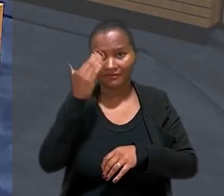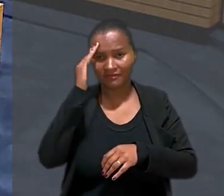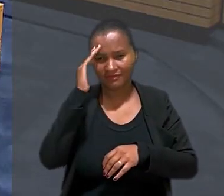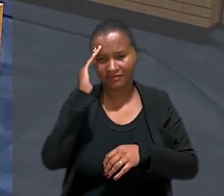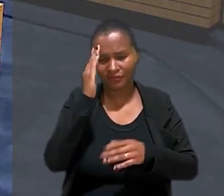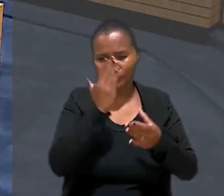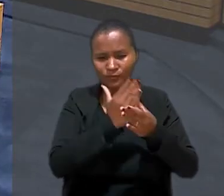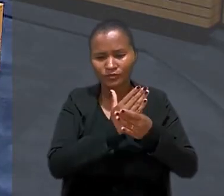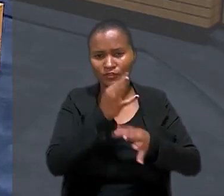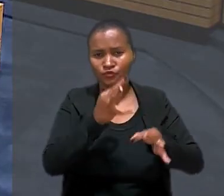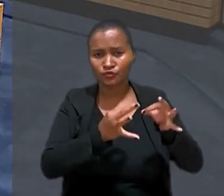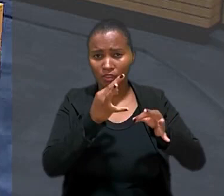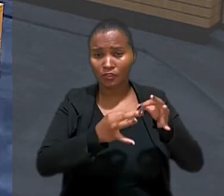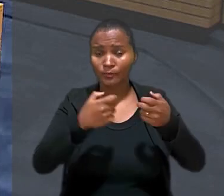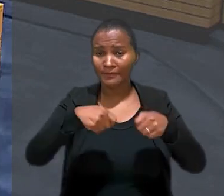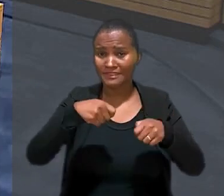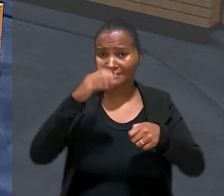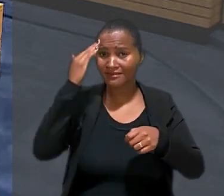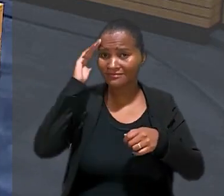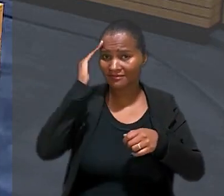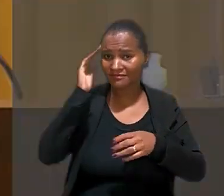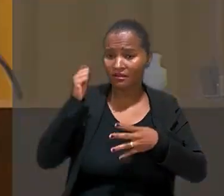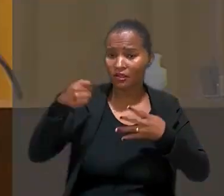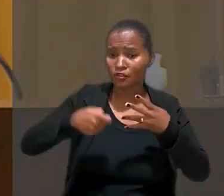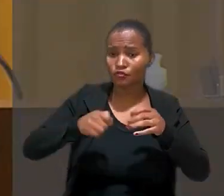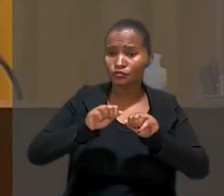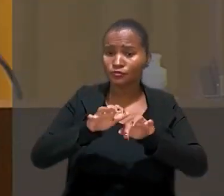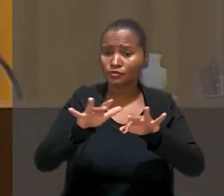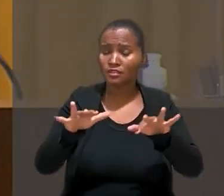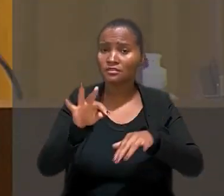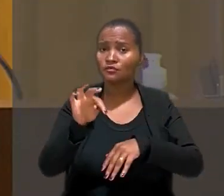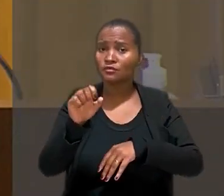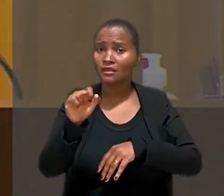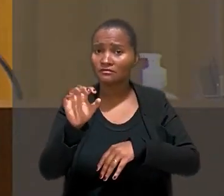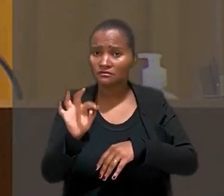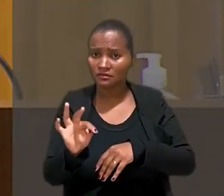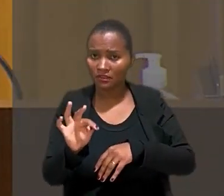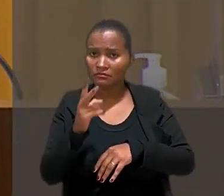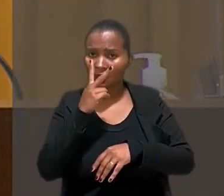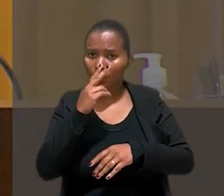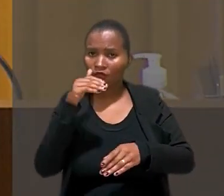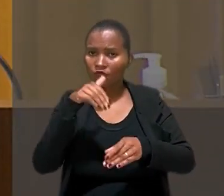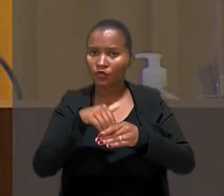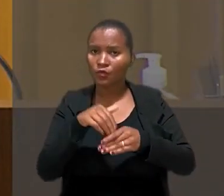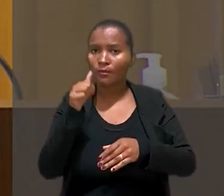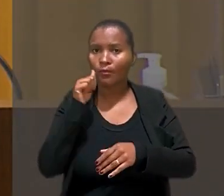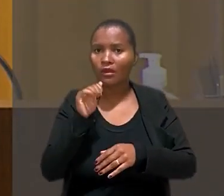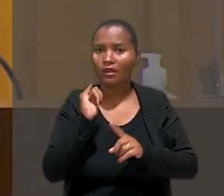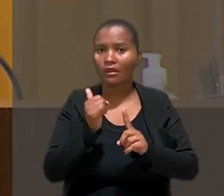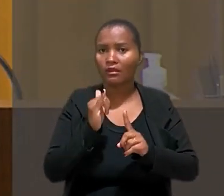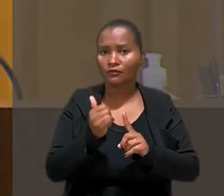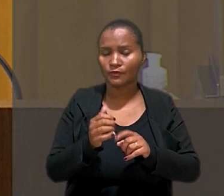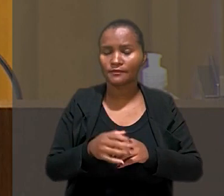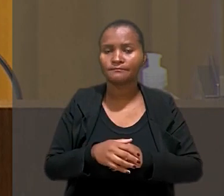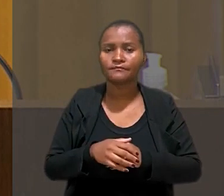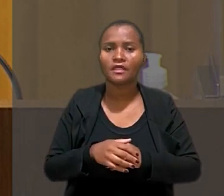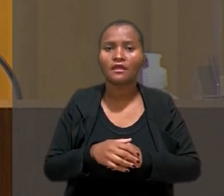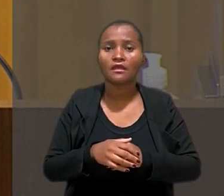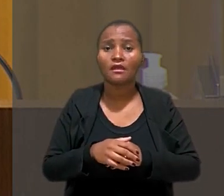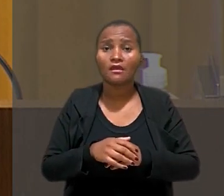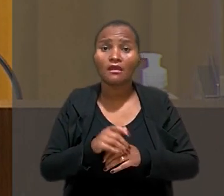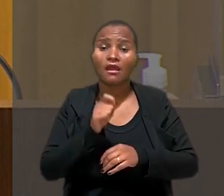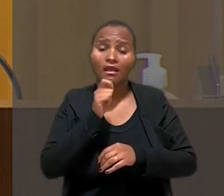entendeu que, no caso julgado, deve ser considerada a jurisprudência do TST, como votou a relatora. Ainda